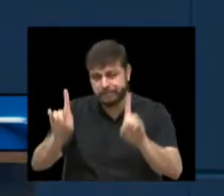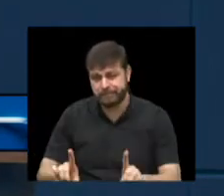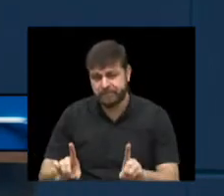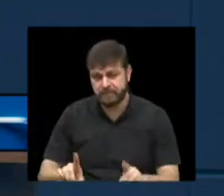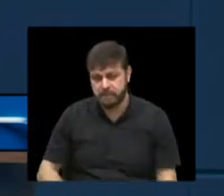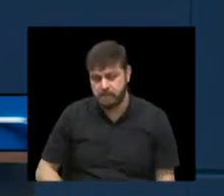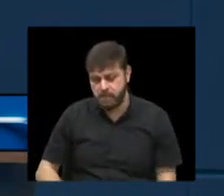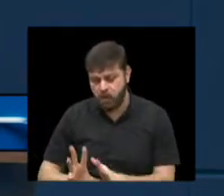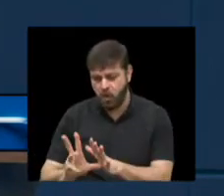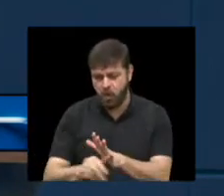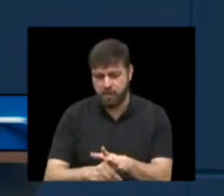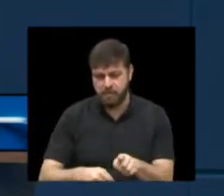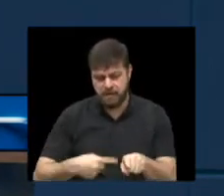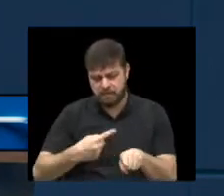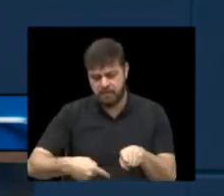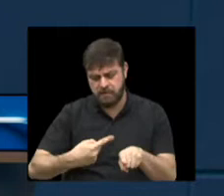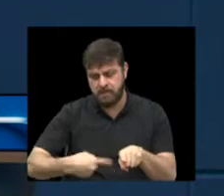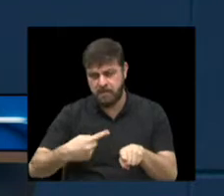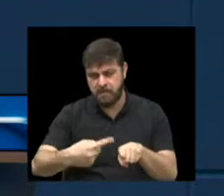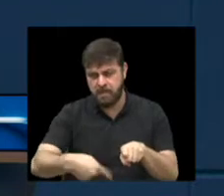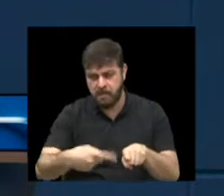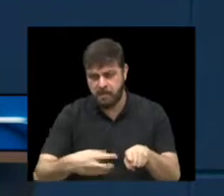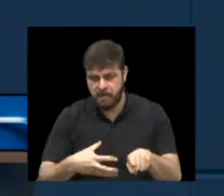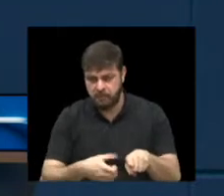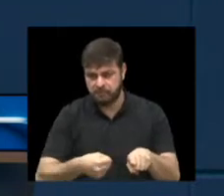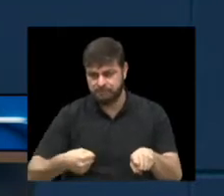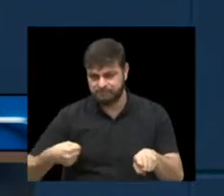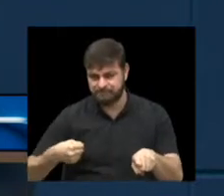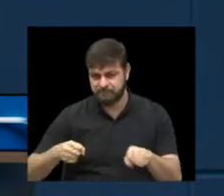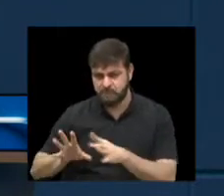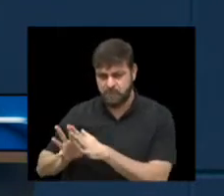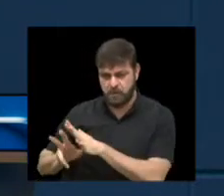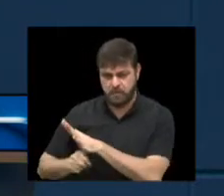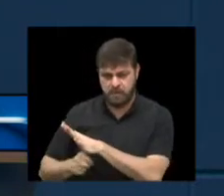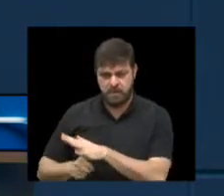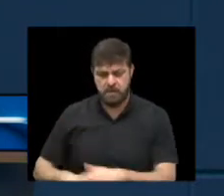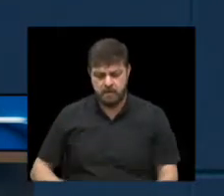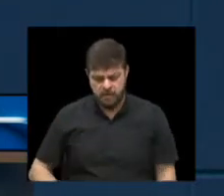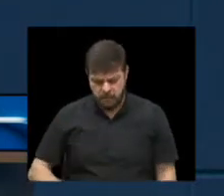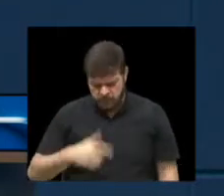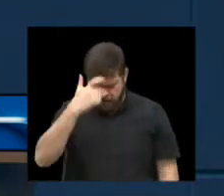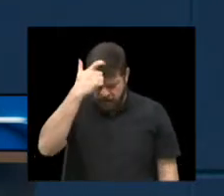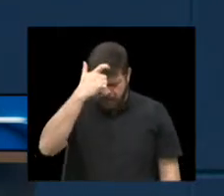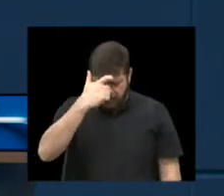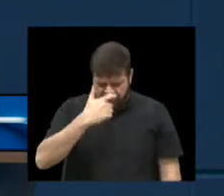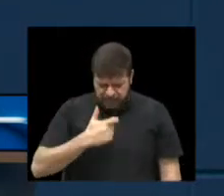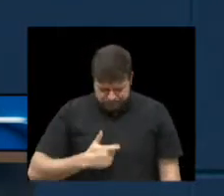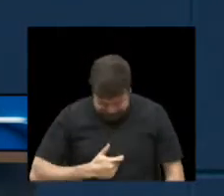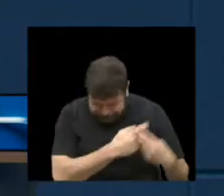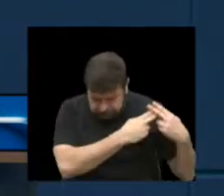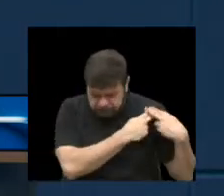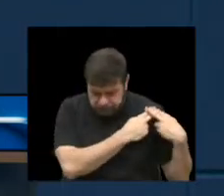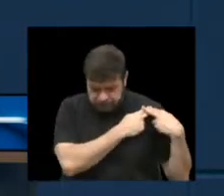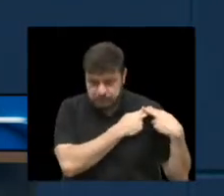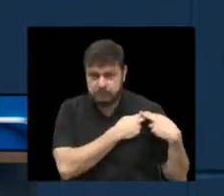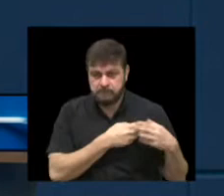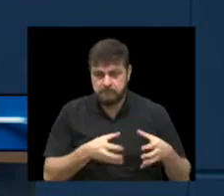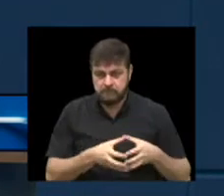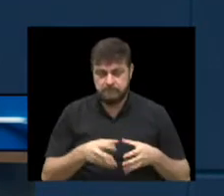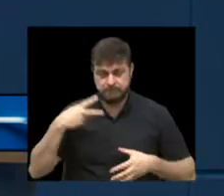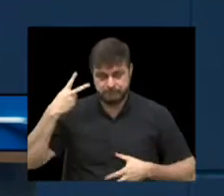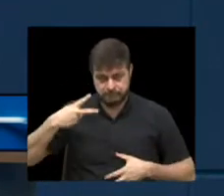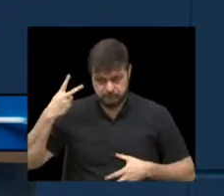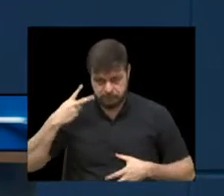rodas desses triciclos. E eu, como presidente da Comissão das Pessoas com Deficiência, eu acho nada mais justo do